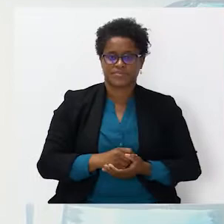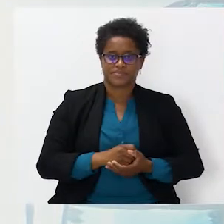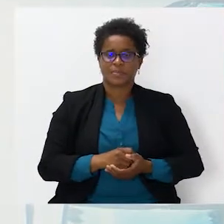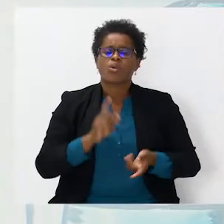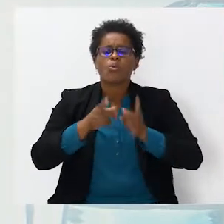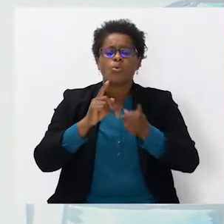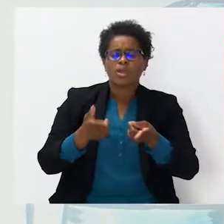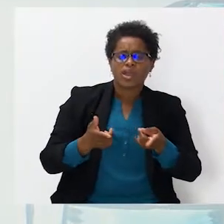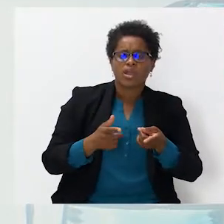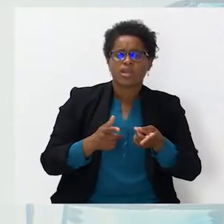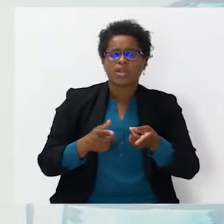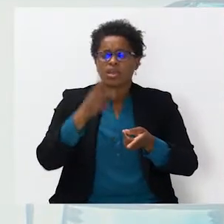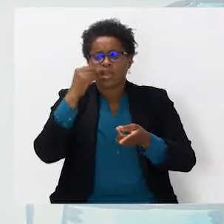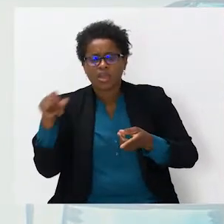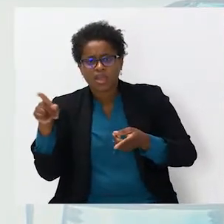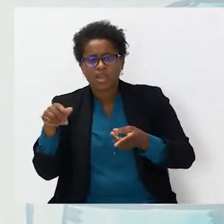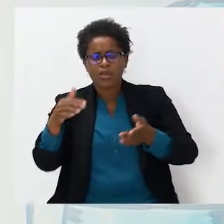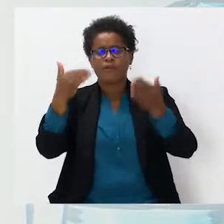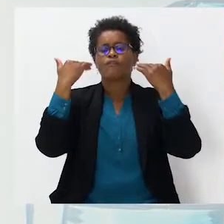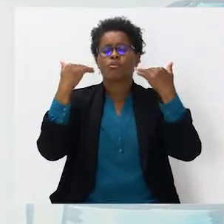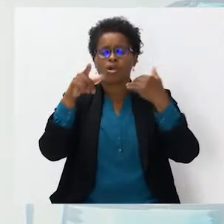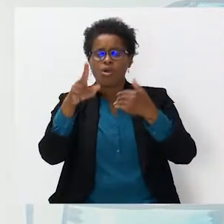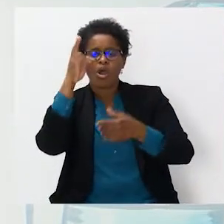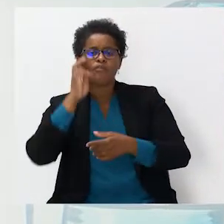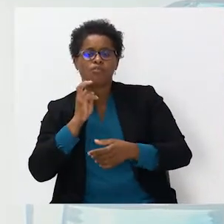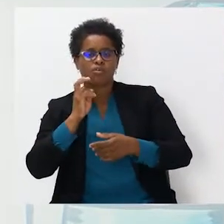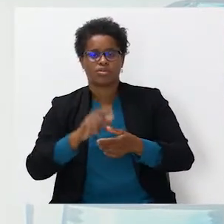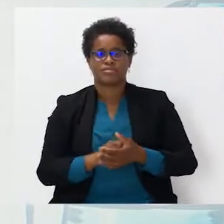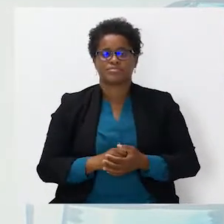O que é que ele informou ao avô?